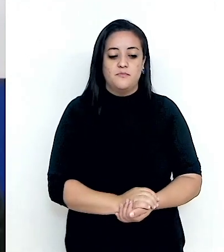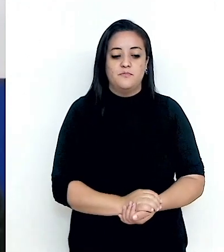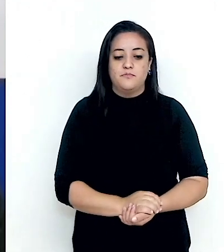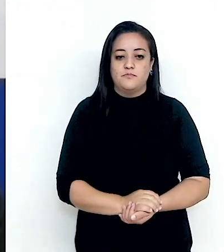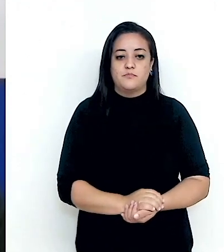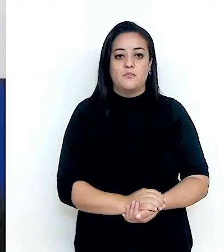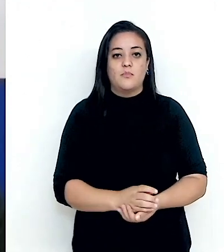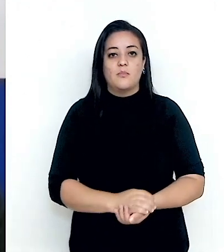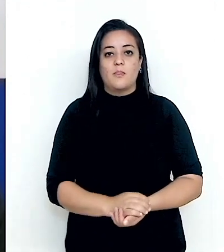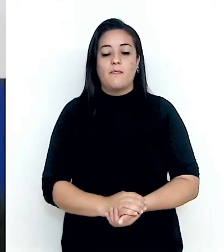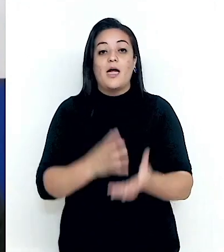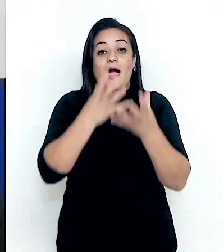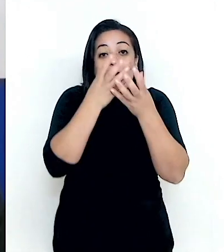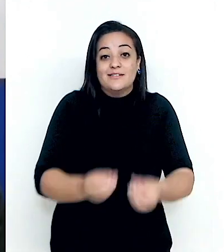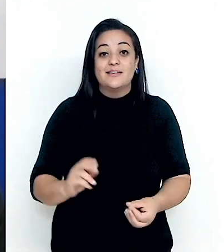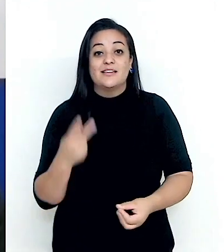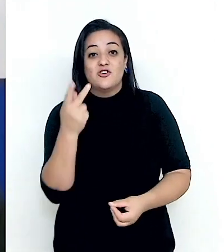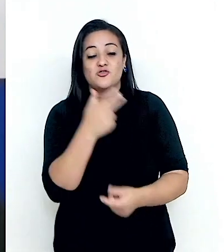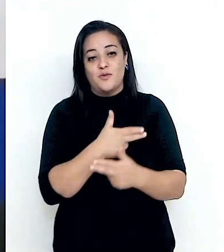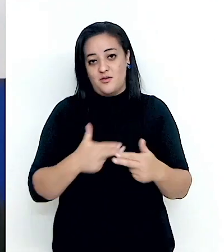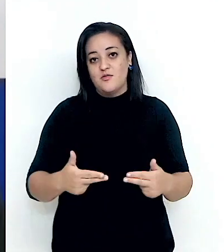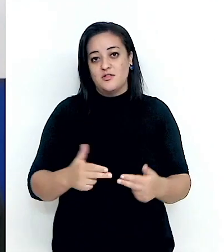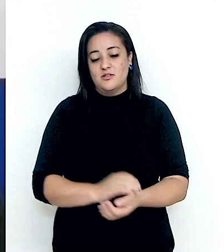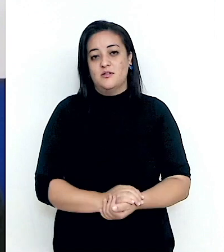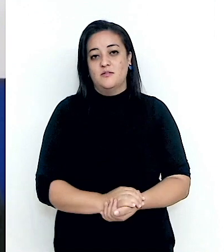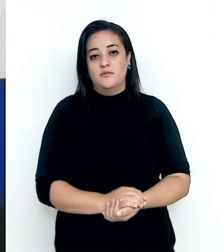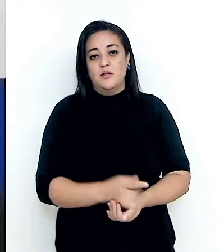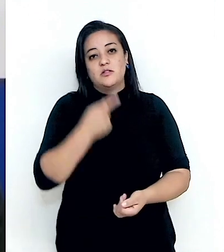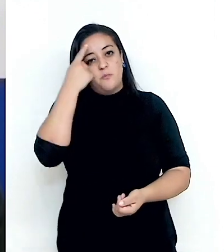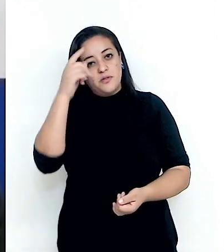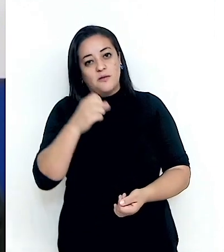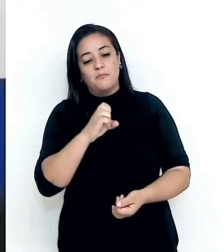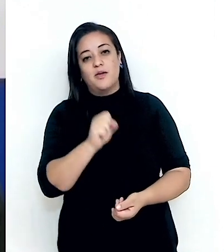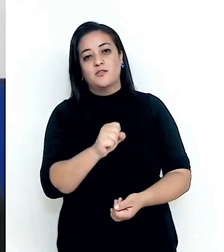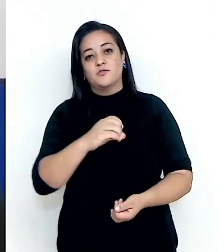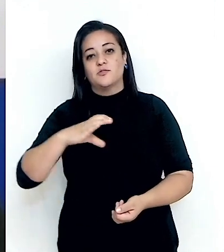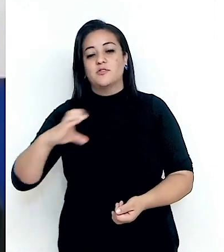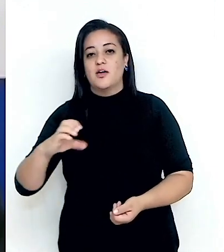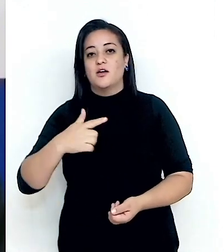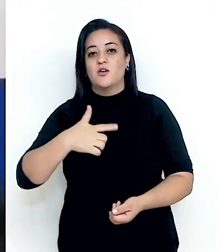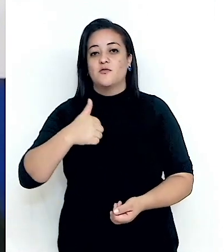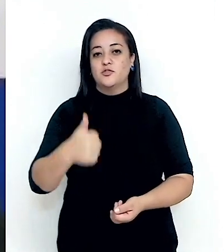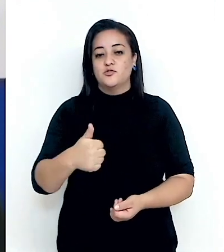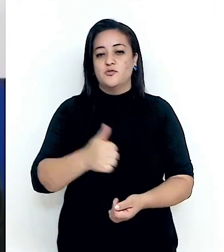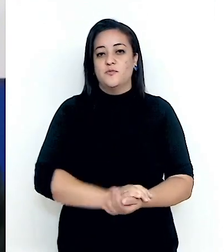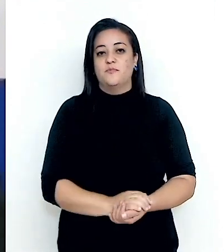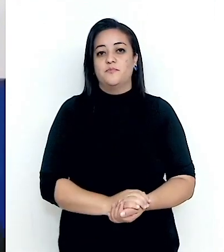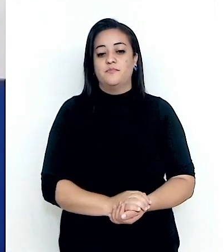de adotar esses valores. São valores do século XXI